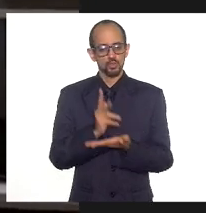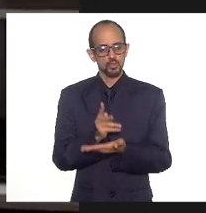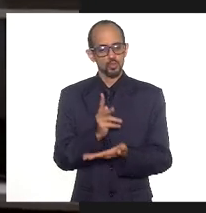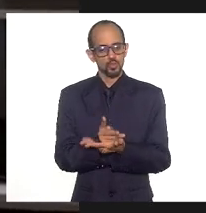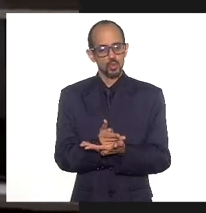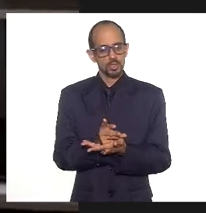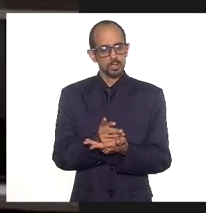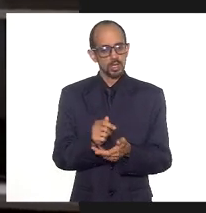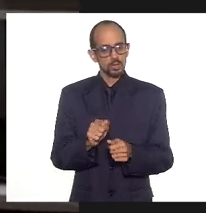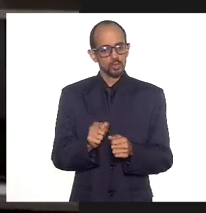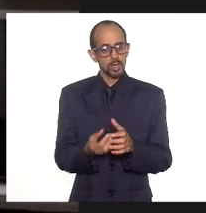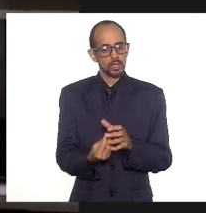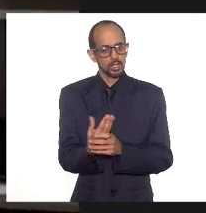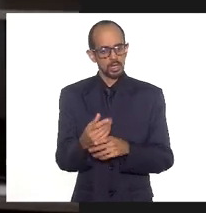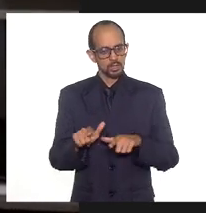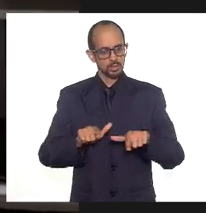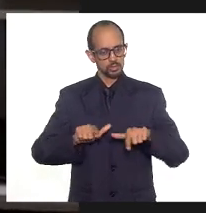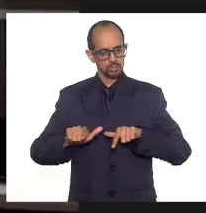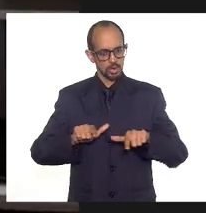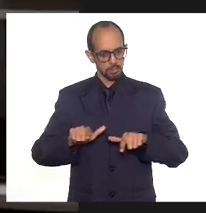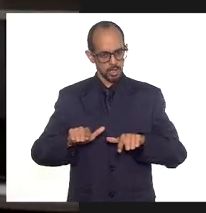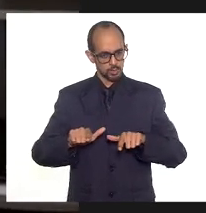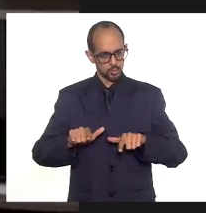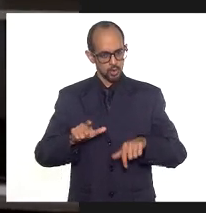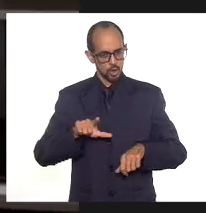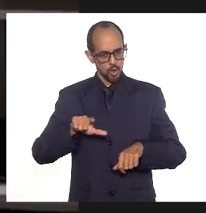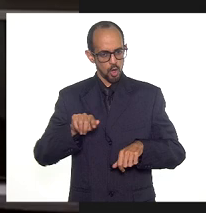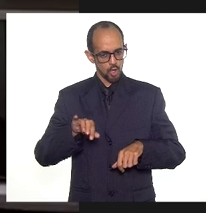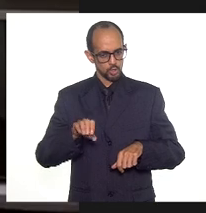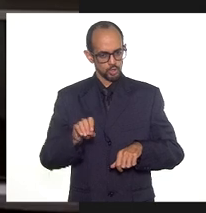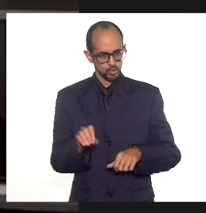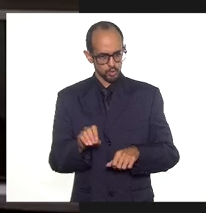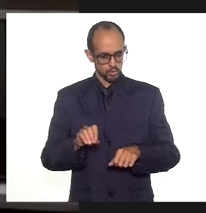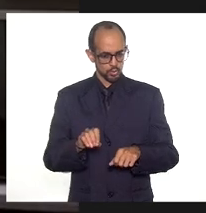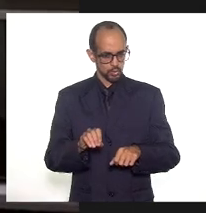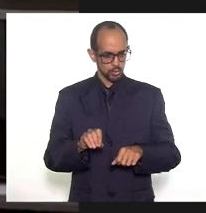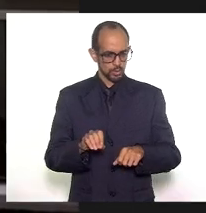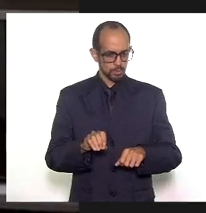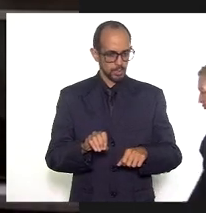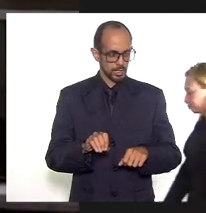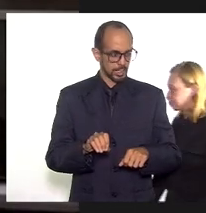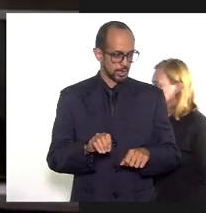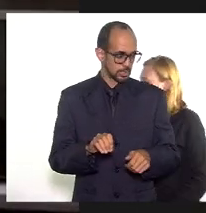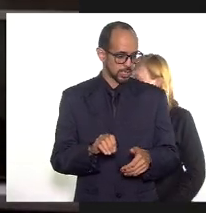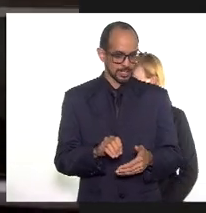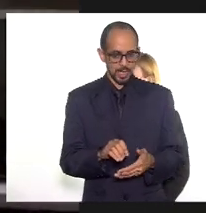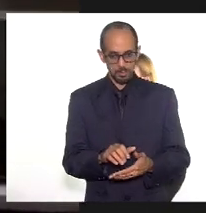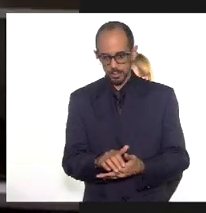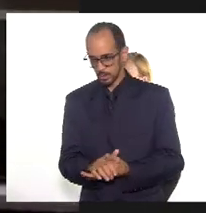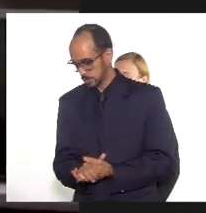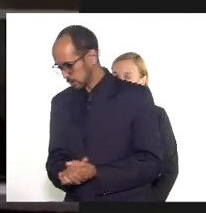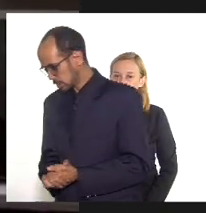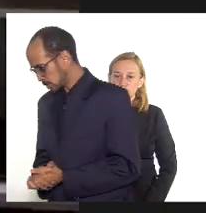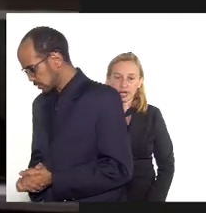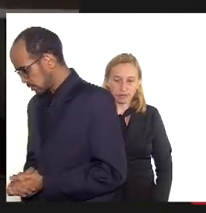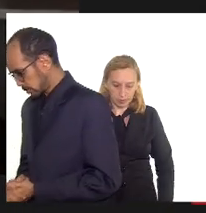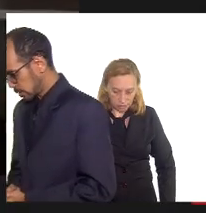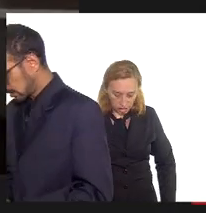de empregos. É claro, né, que dentro de uma realidade possível, o conteúdo local ele deve